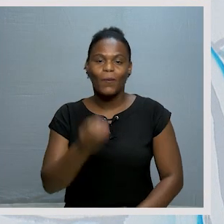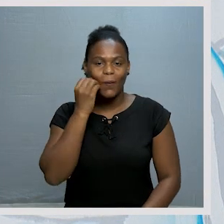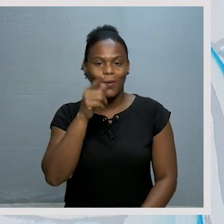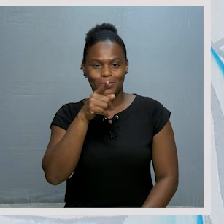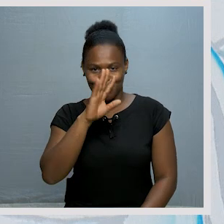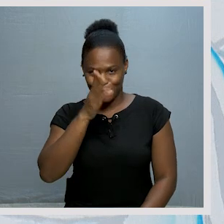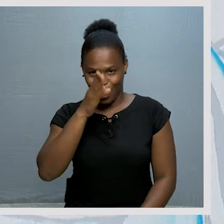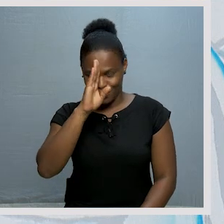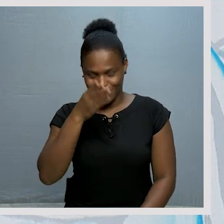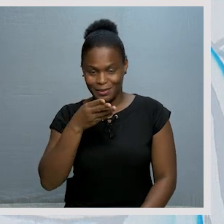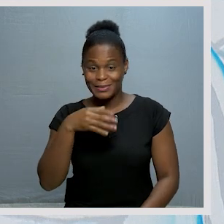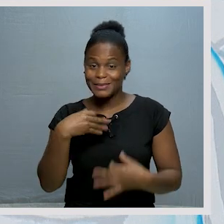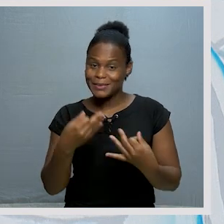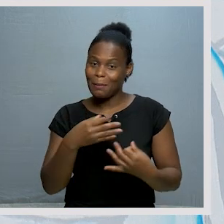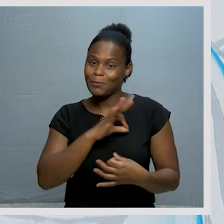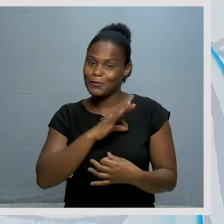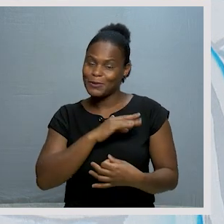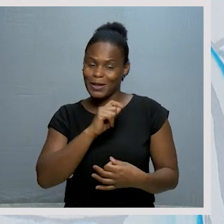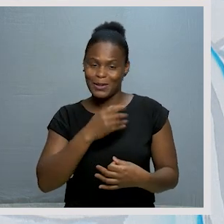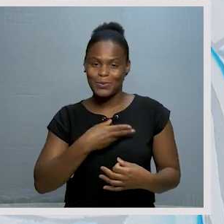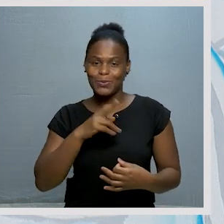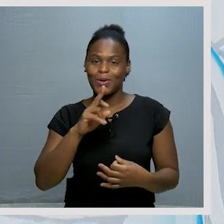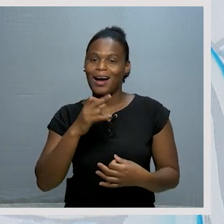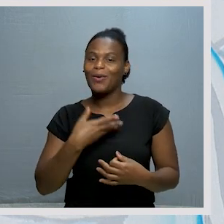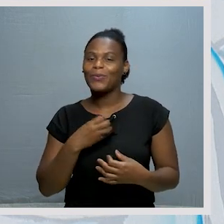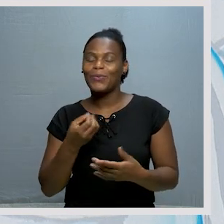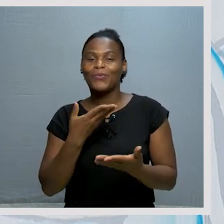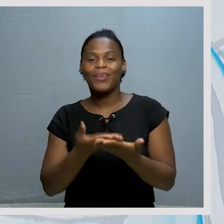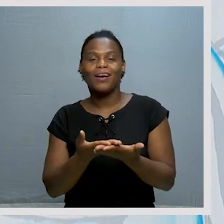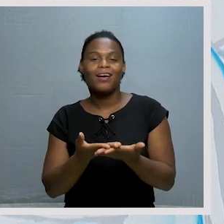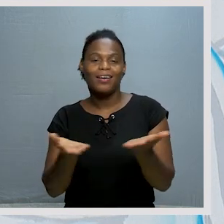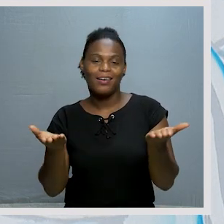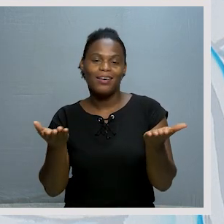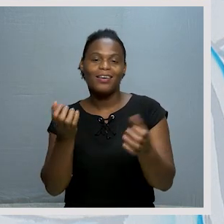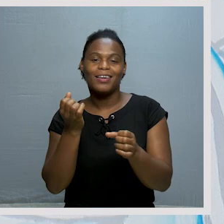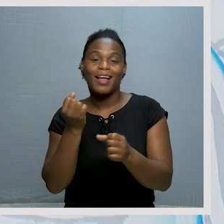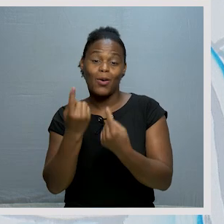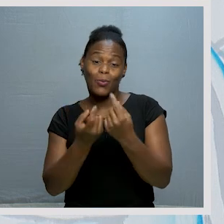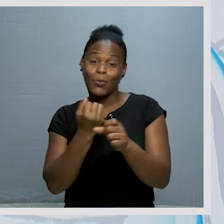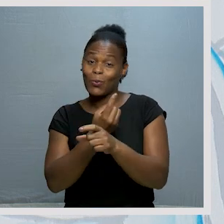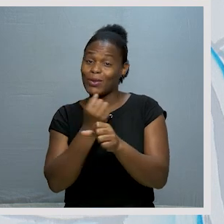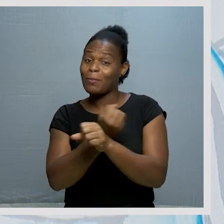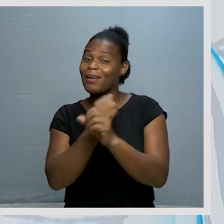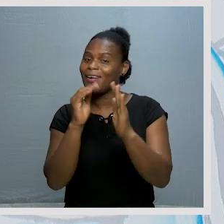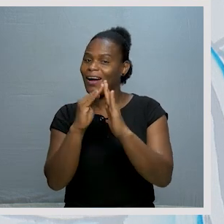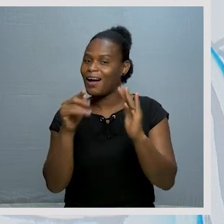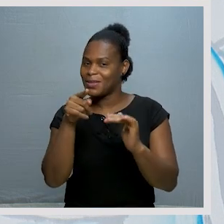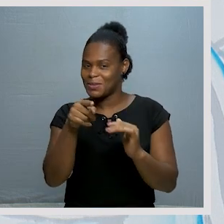Como já sabem, sempre o professor Eduardo gosta de deixar algo para fazer lá em